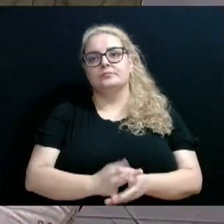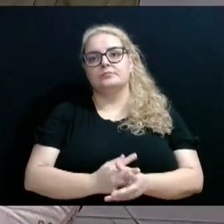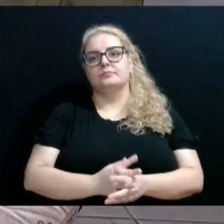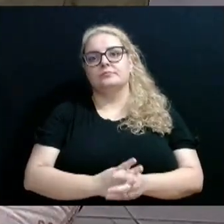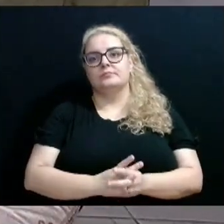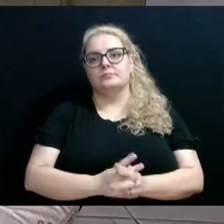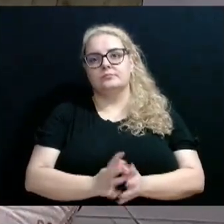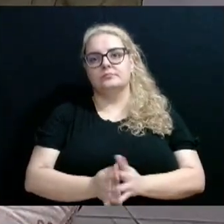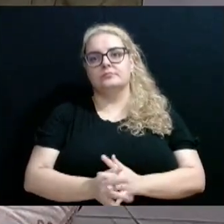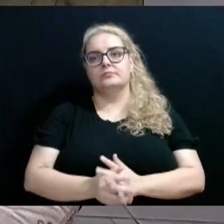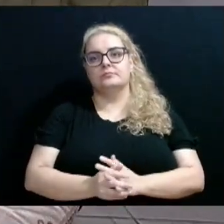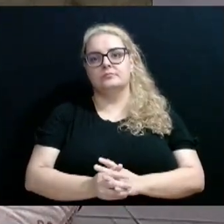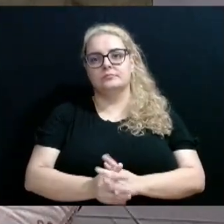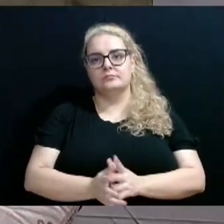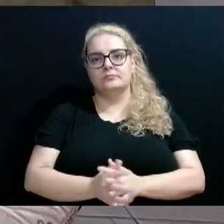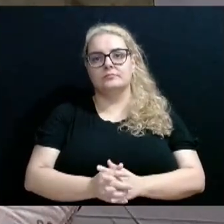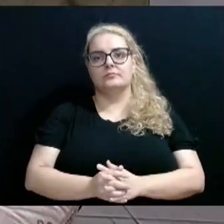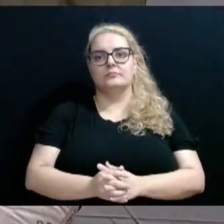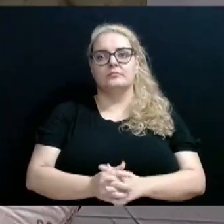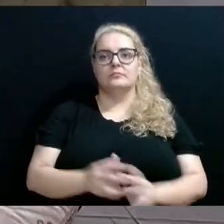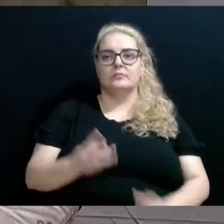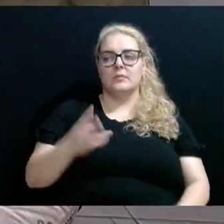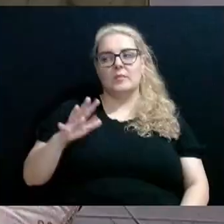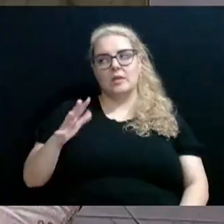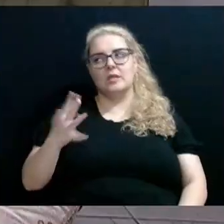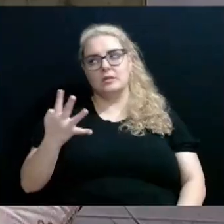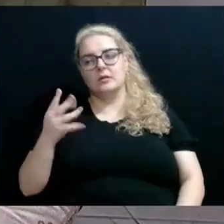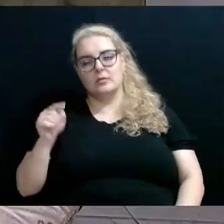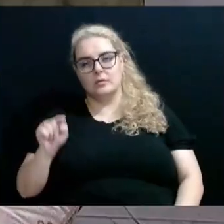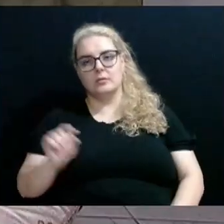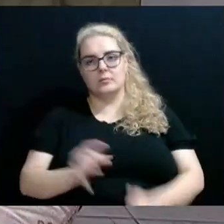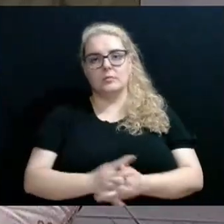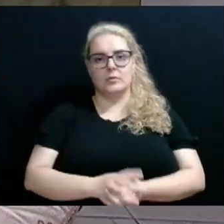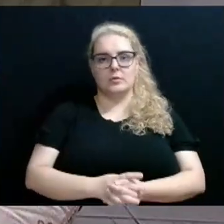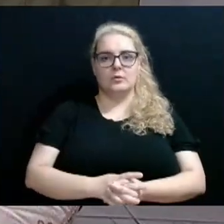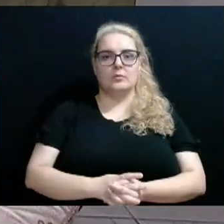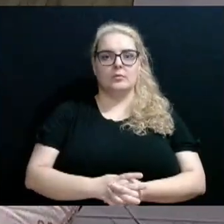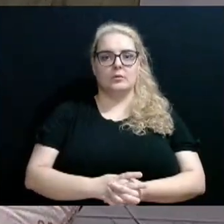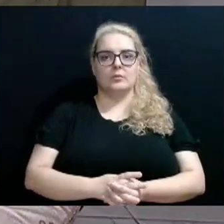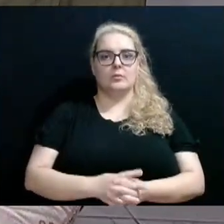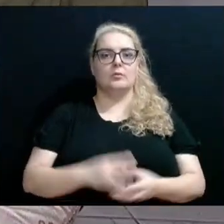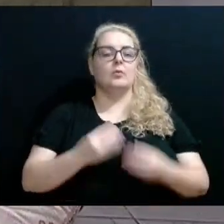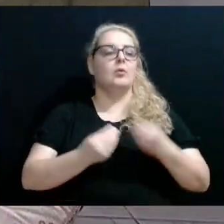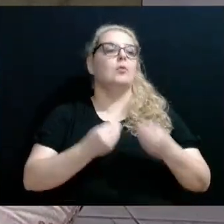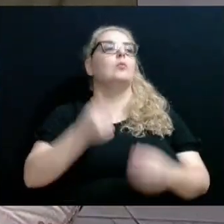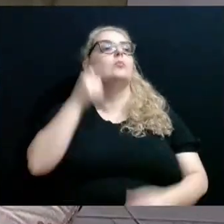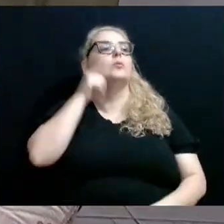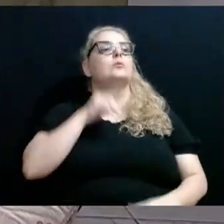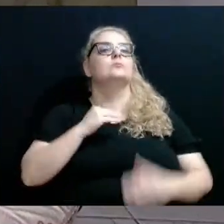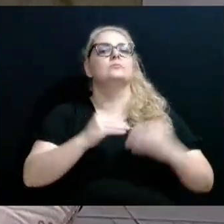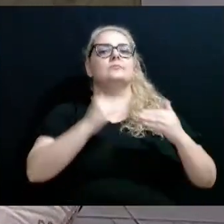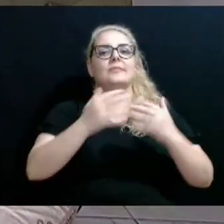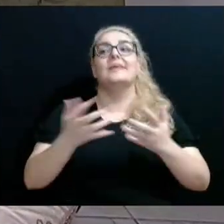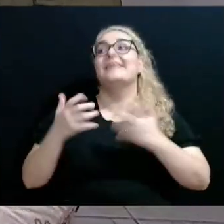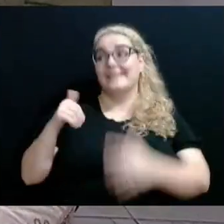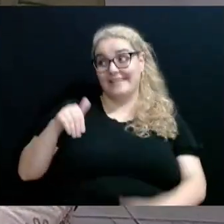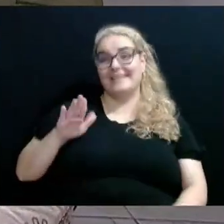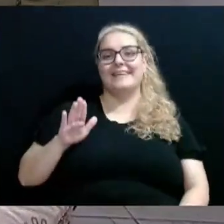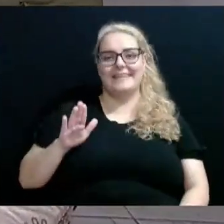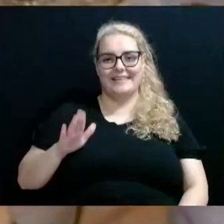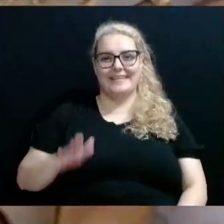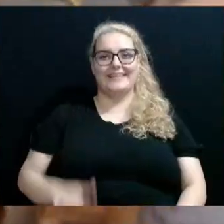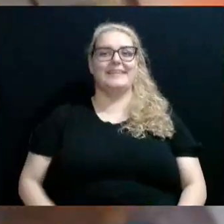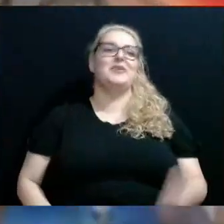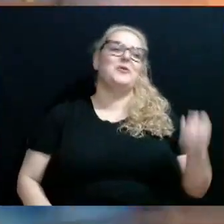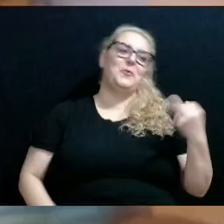De 3 a 4. 3 a 4. É. Onde você quer chegar? Quero mais. Quanto mais? Quero Tem